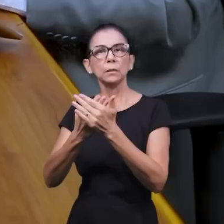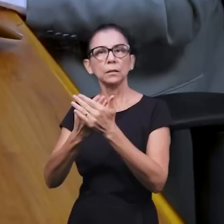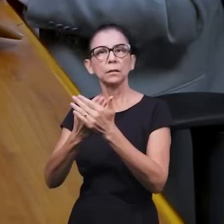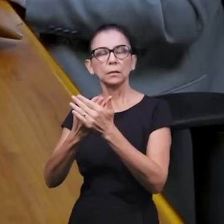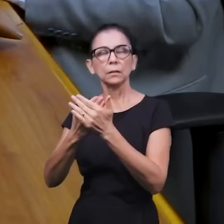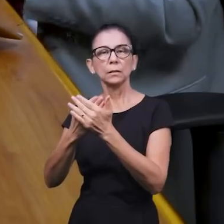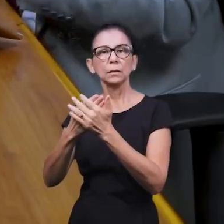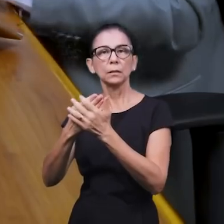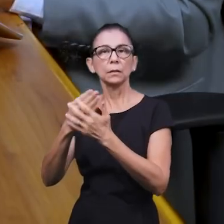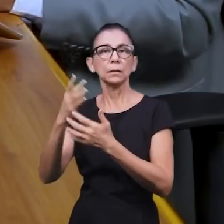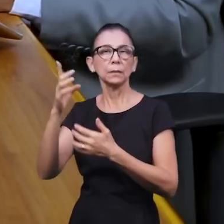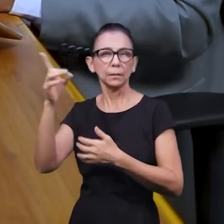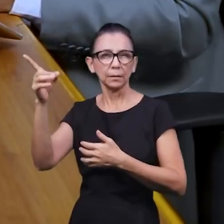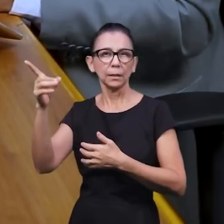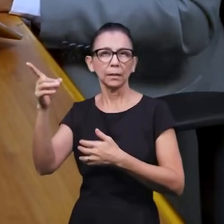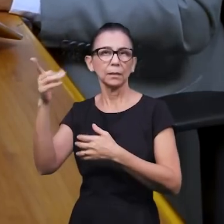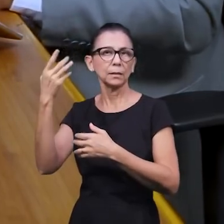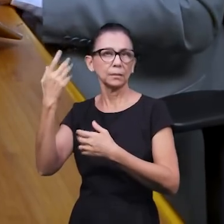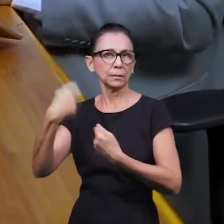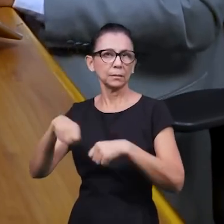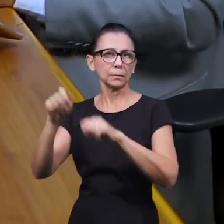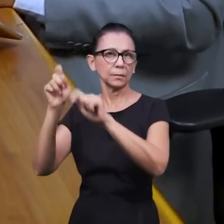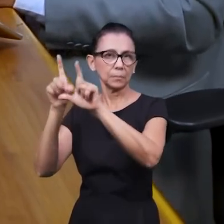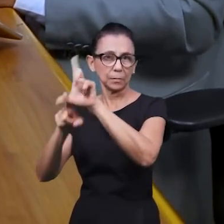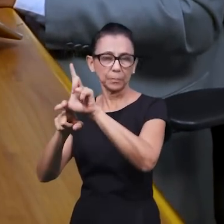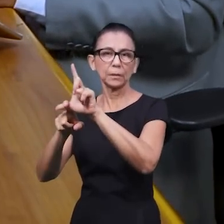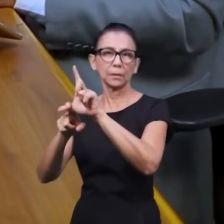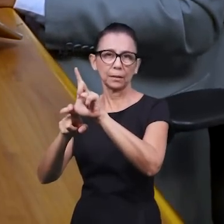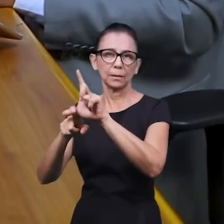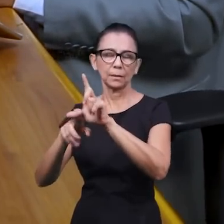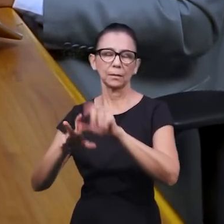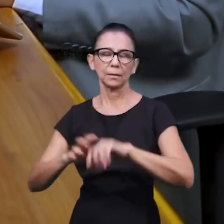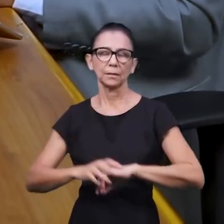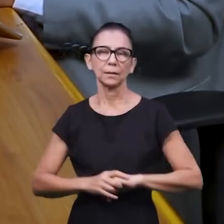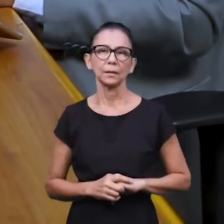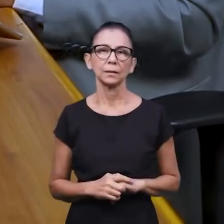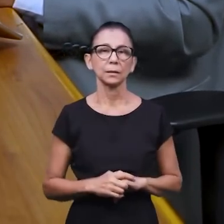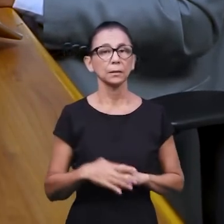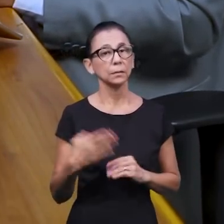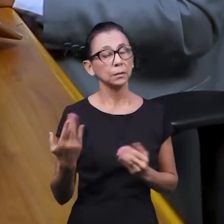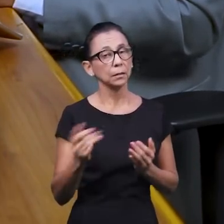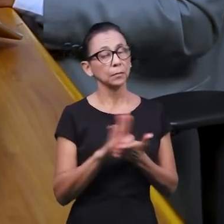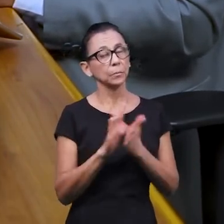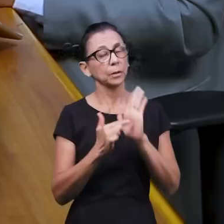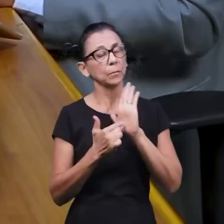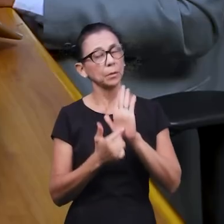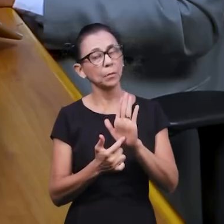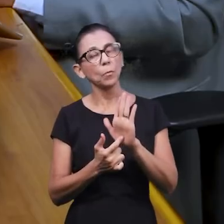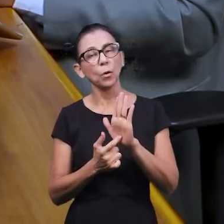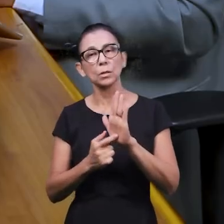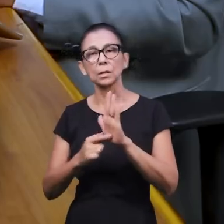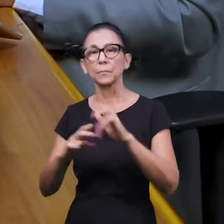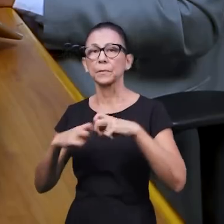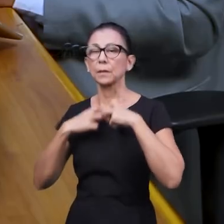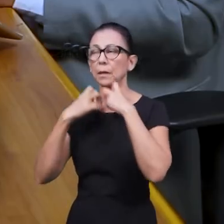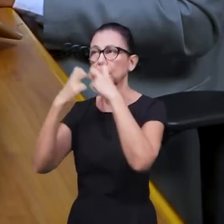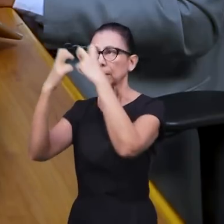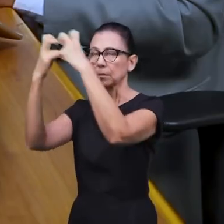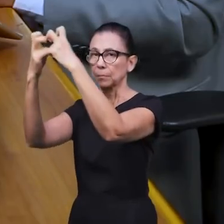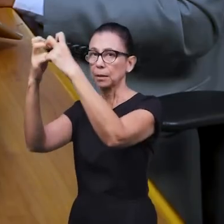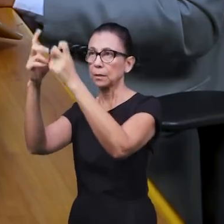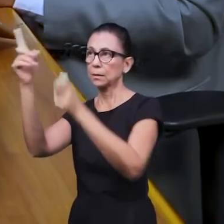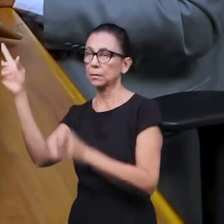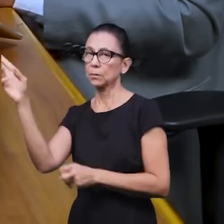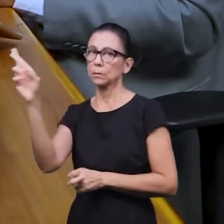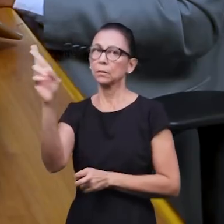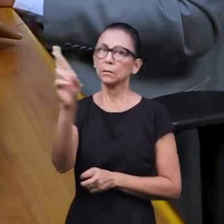né, da dependência dele. E o Senhor fala na palavra: invoca-me e te responderei, anunciar-te coisas grandes e